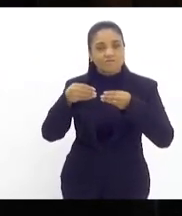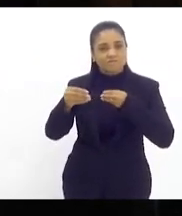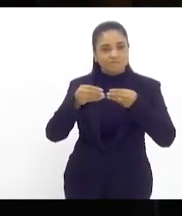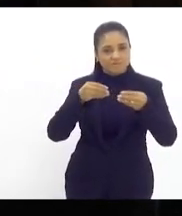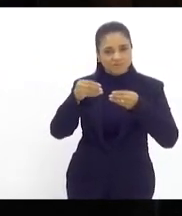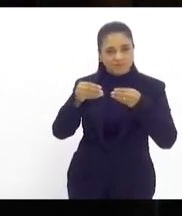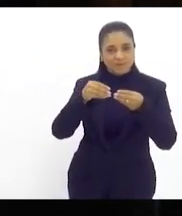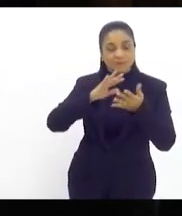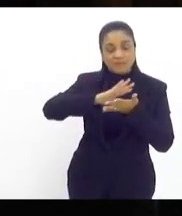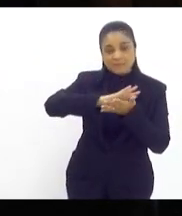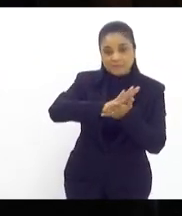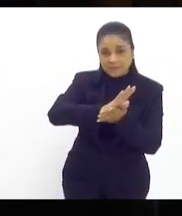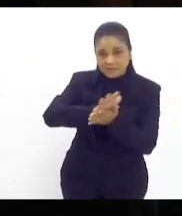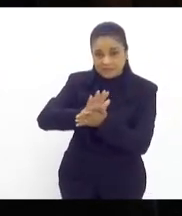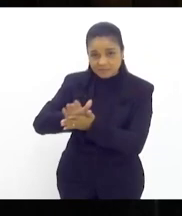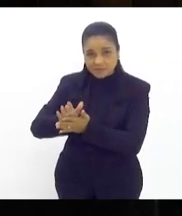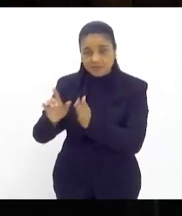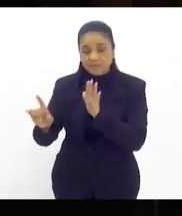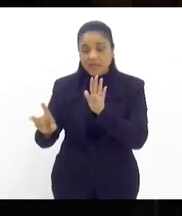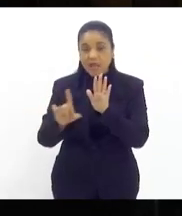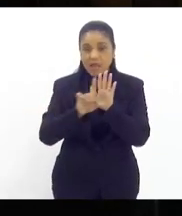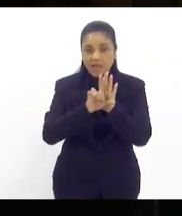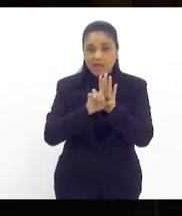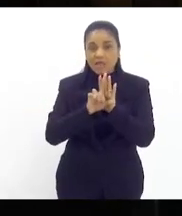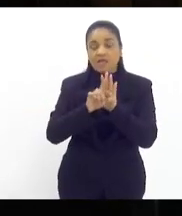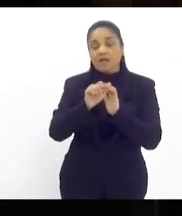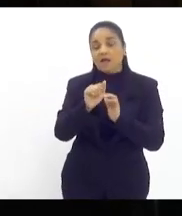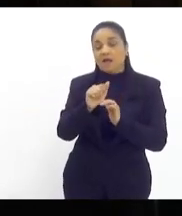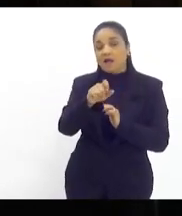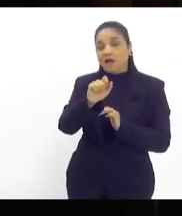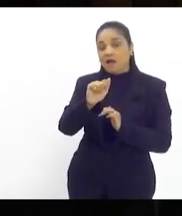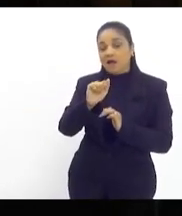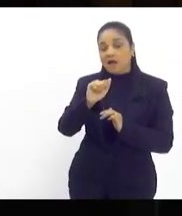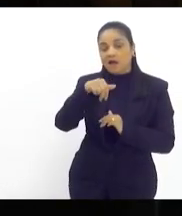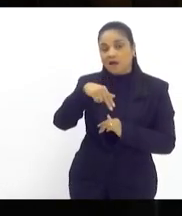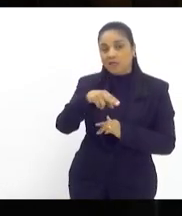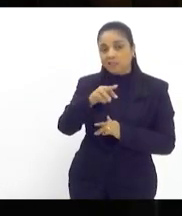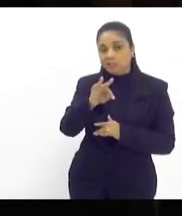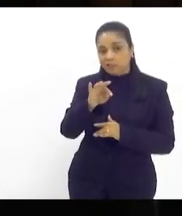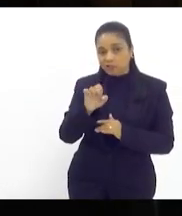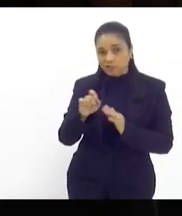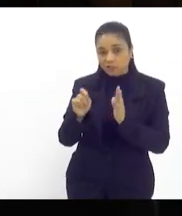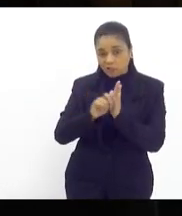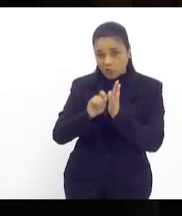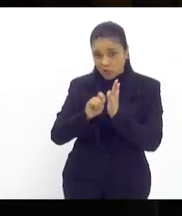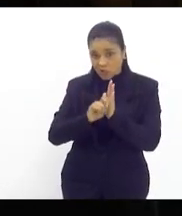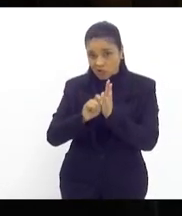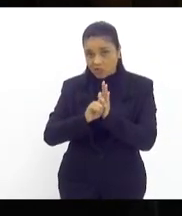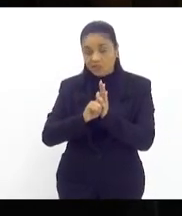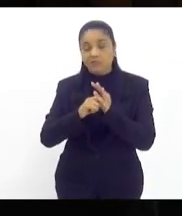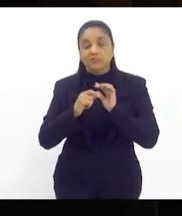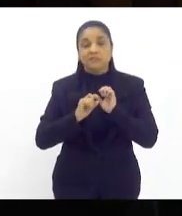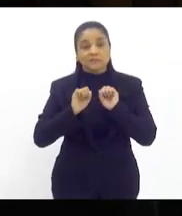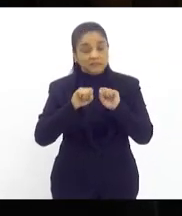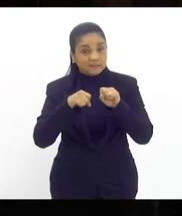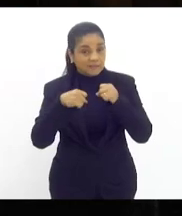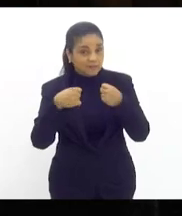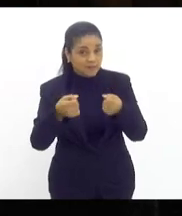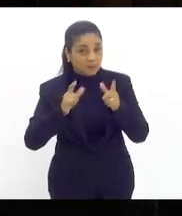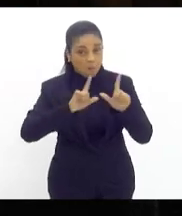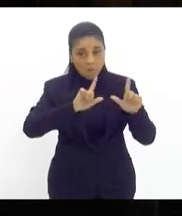descriminalização da lei antidrogas portanto quem defende e estampa em suas propagandas